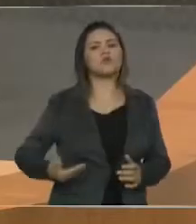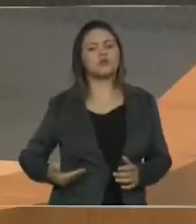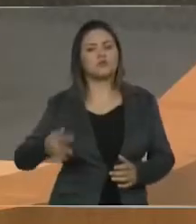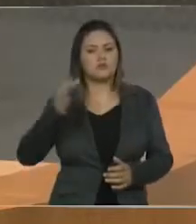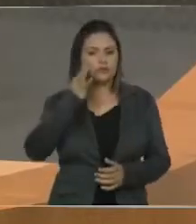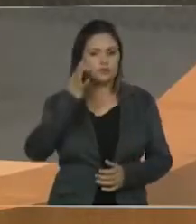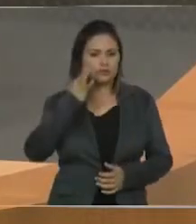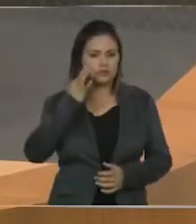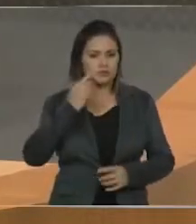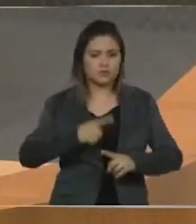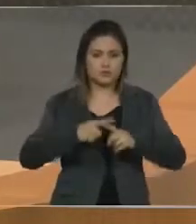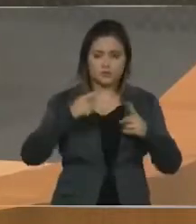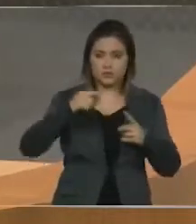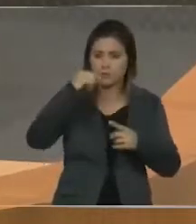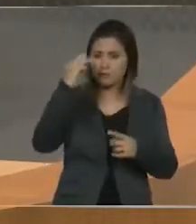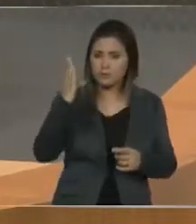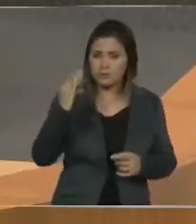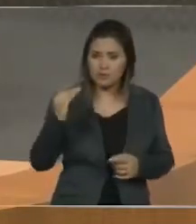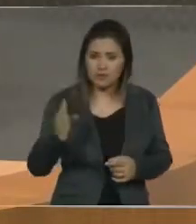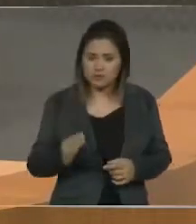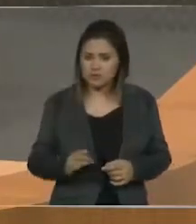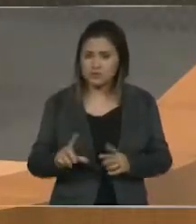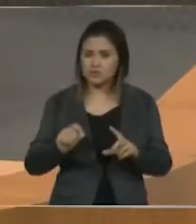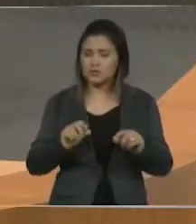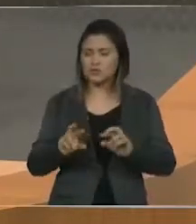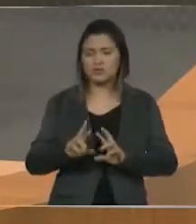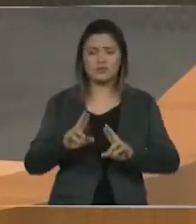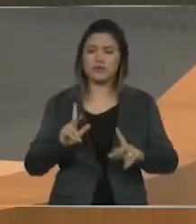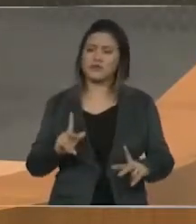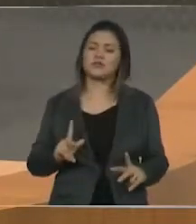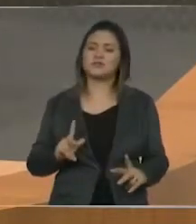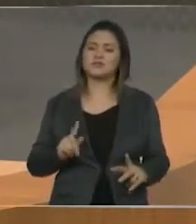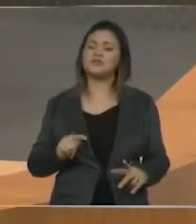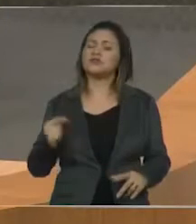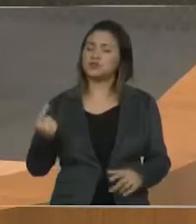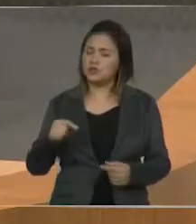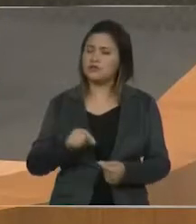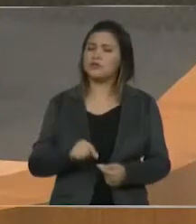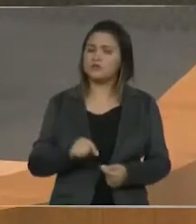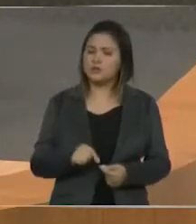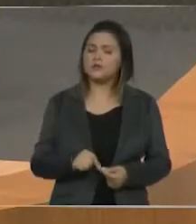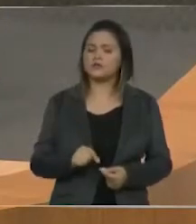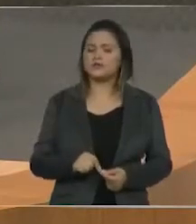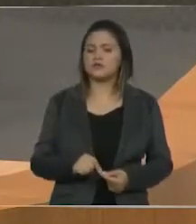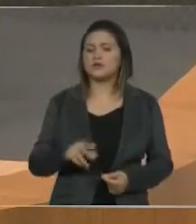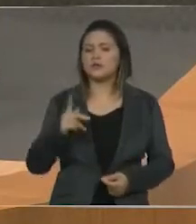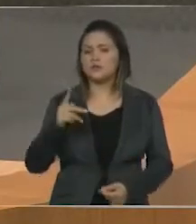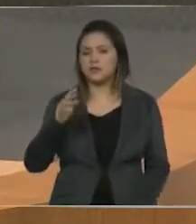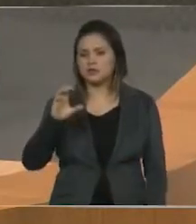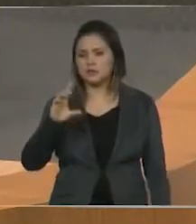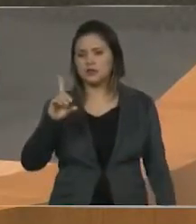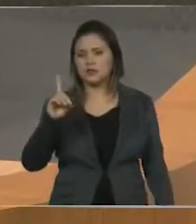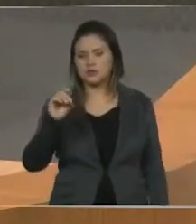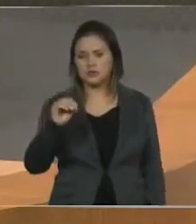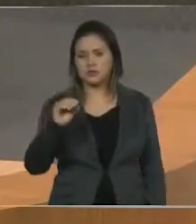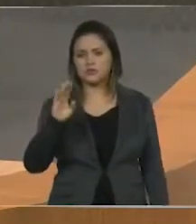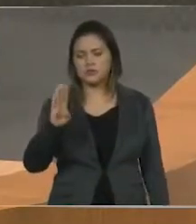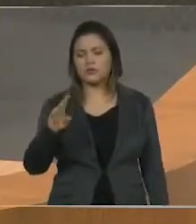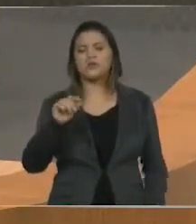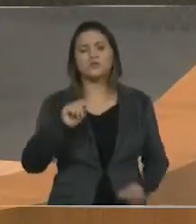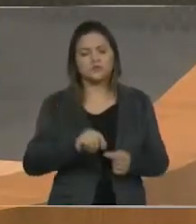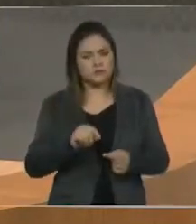O Brasil nos deu o caminho da oposição, e assim nós faremos. O PCdoB fará uma oposição democrática, responsável